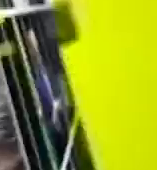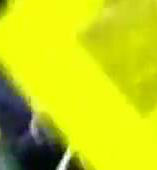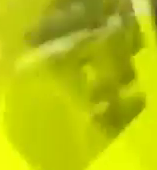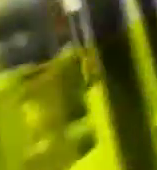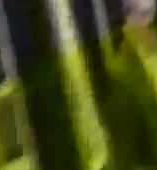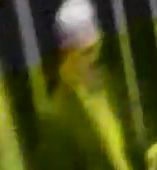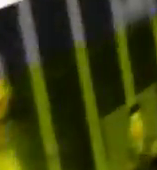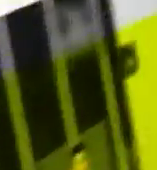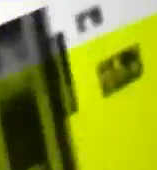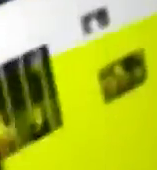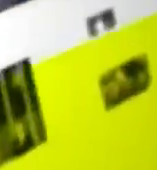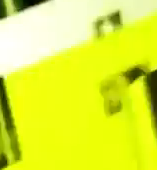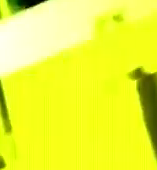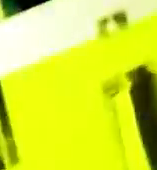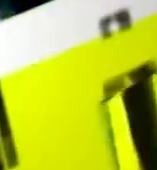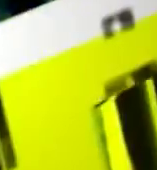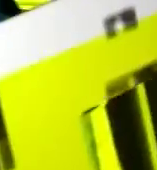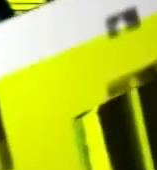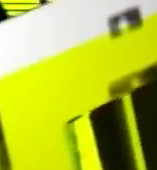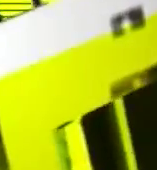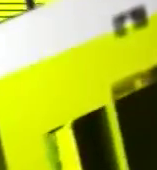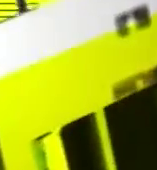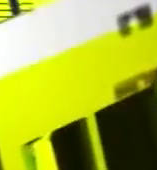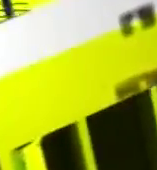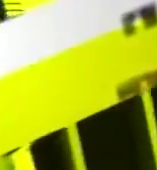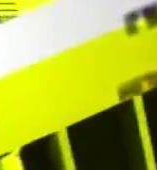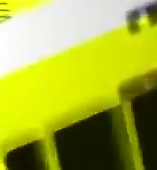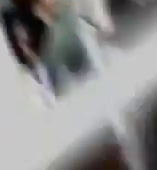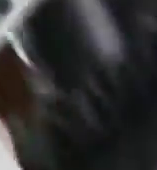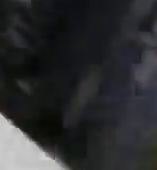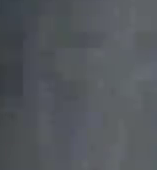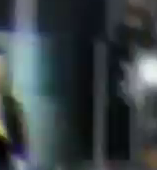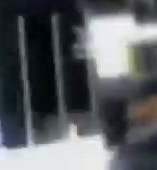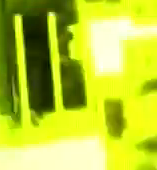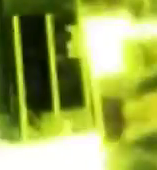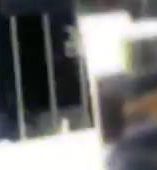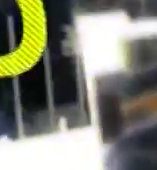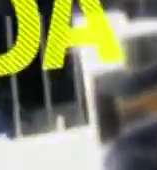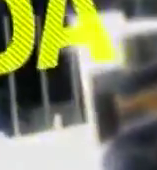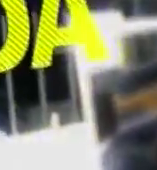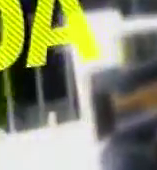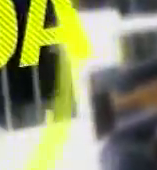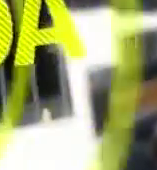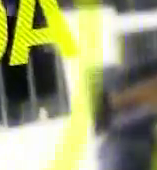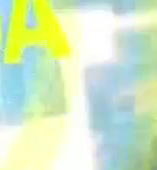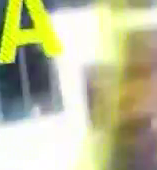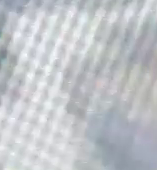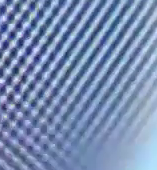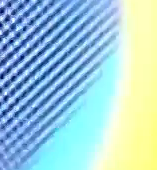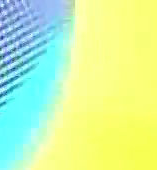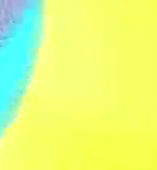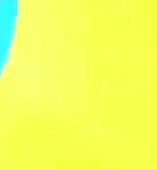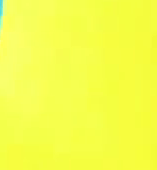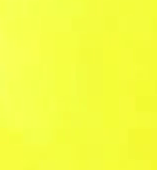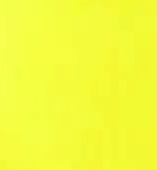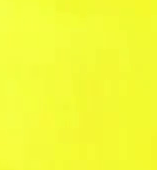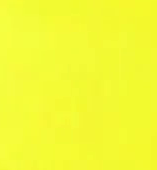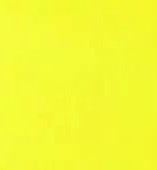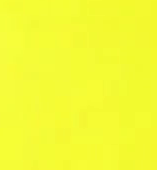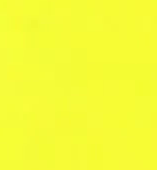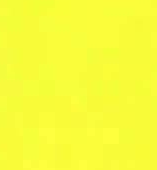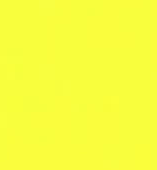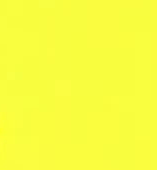sejam menos importantes. Um segundo encaminhamento. Ministério de Santos, no meu estado de São Paulo.